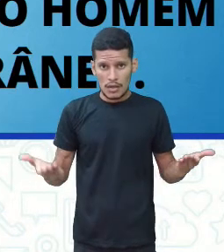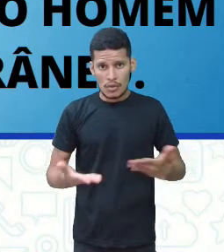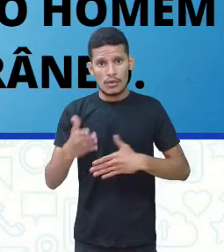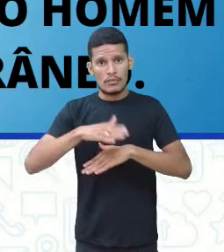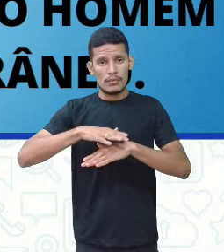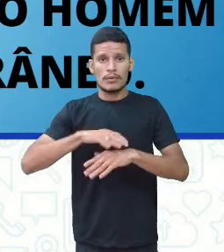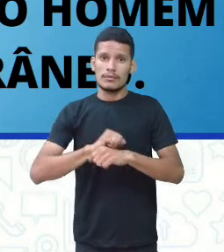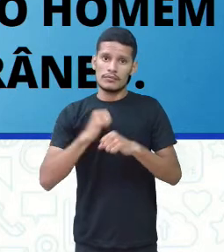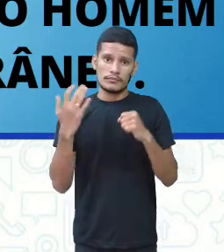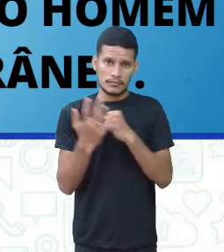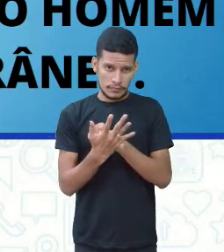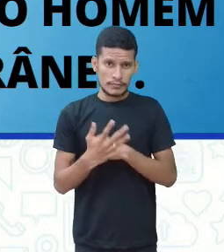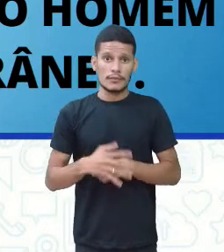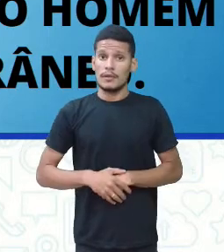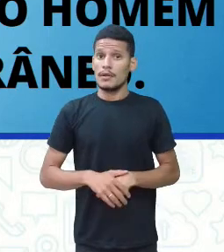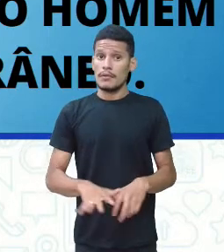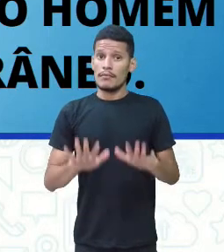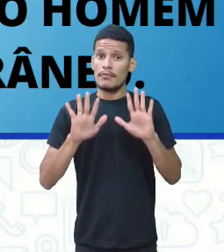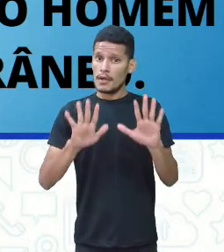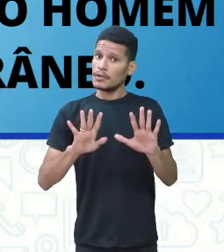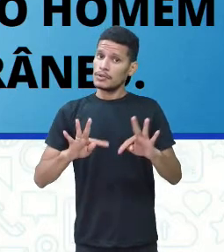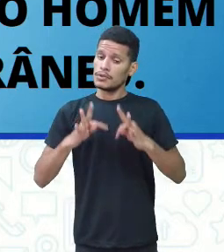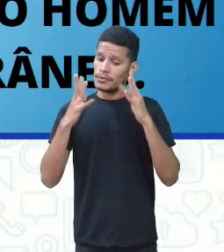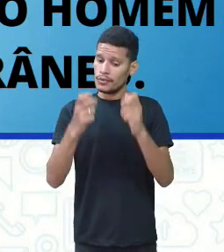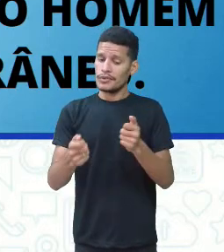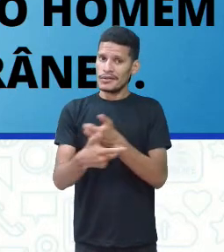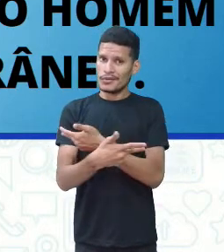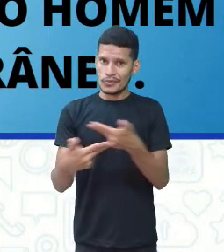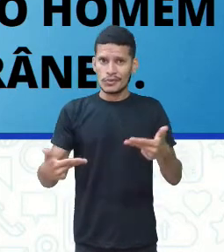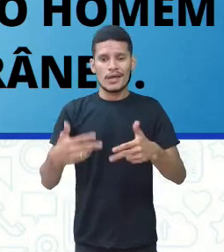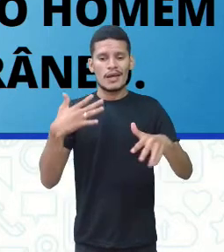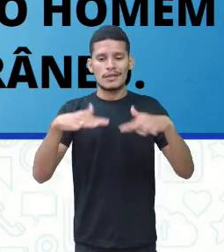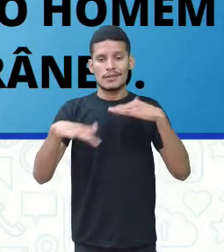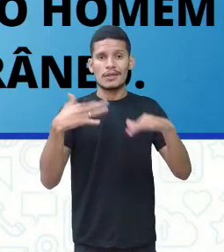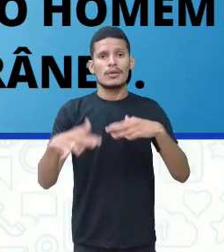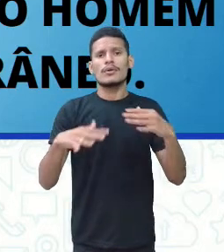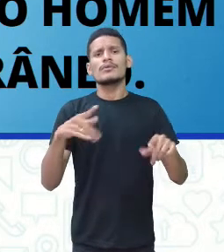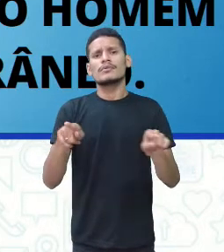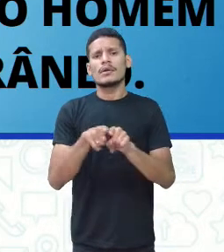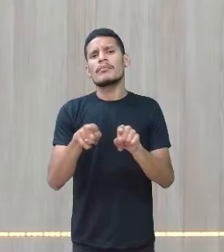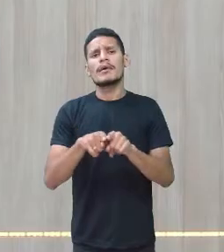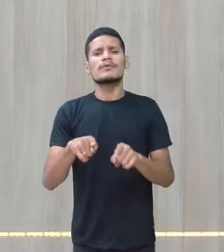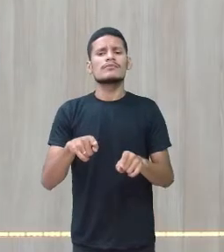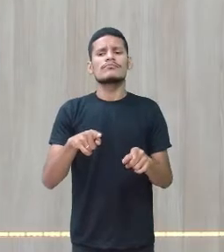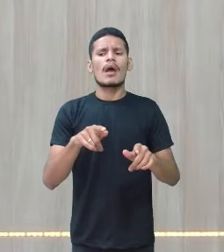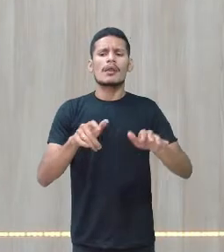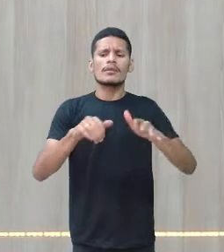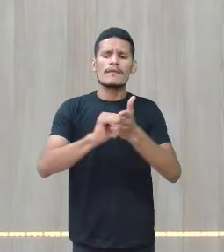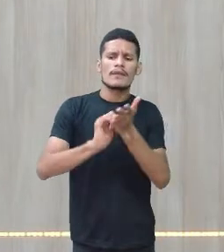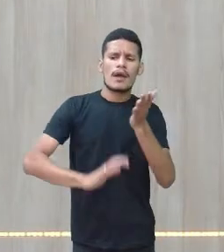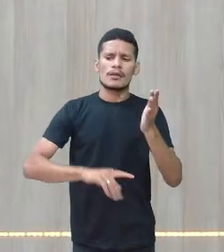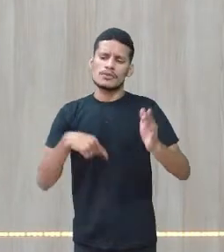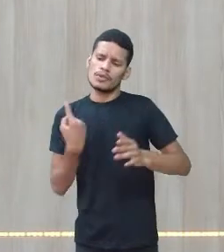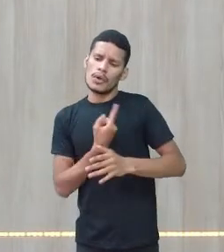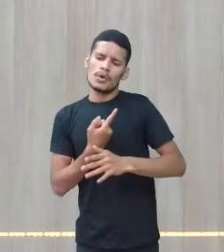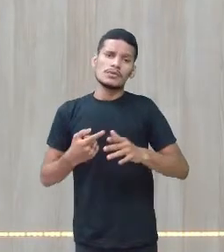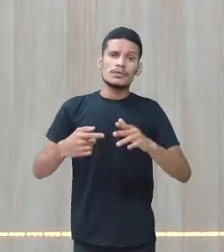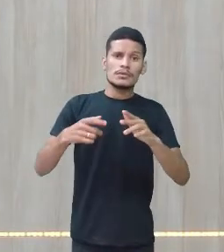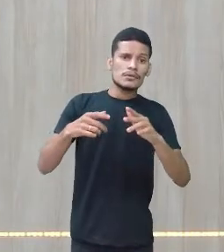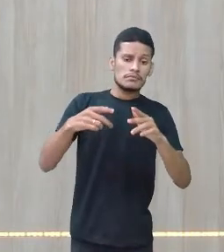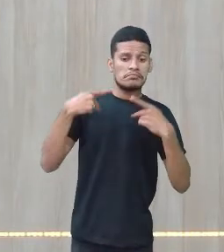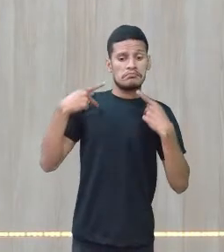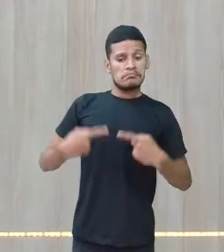relação ao Covid. Então, tudo isso, todas essas ações, todos esses afazeres que nós, né,